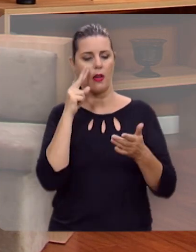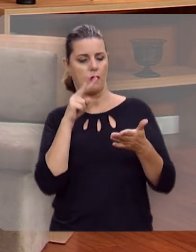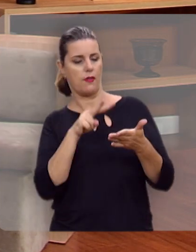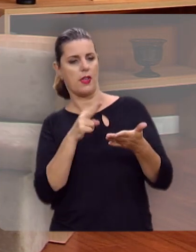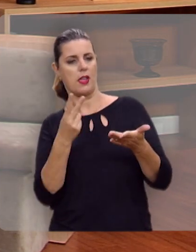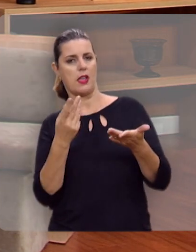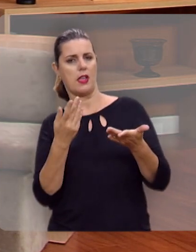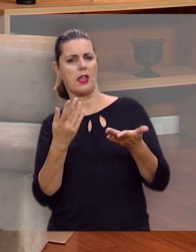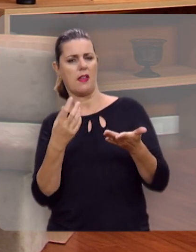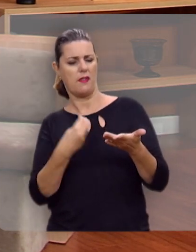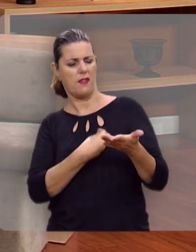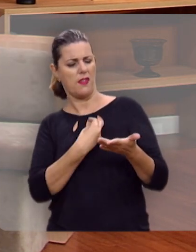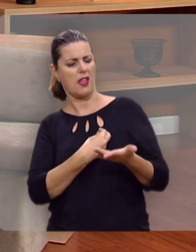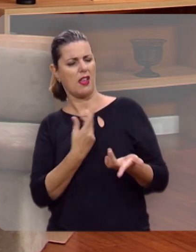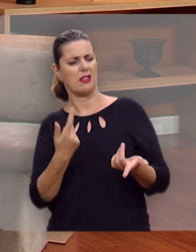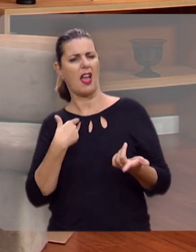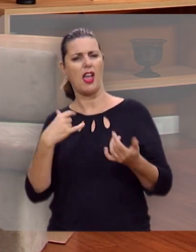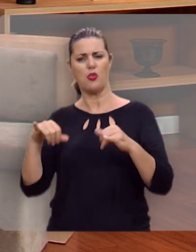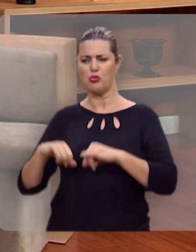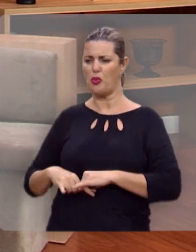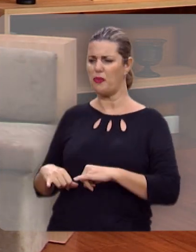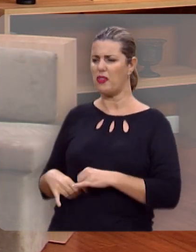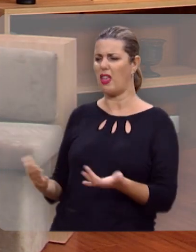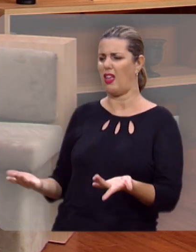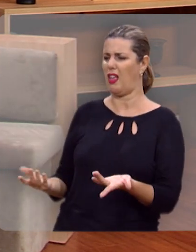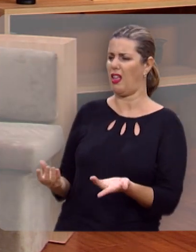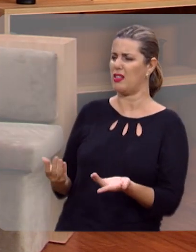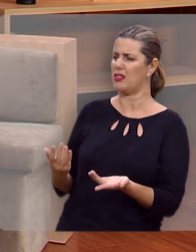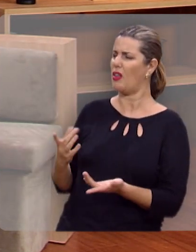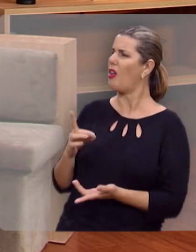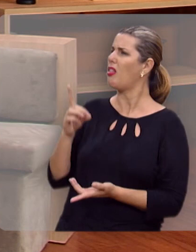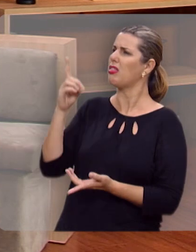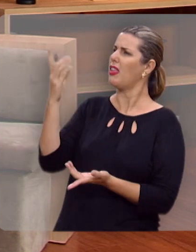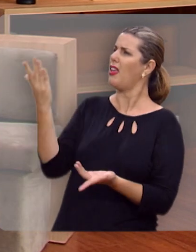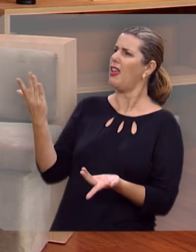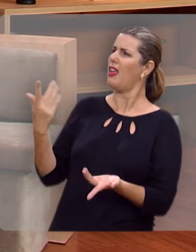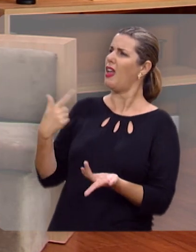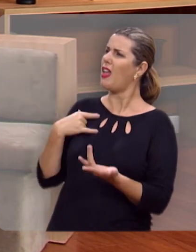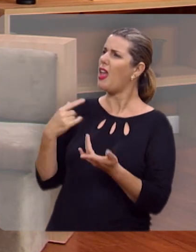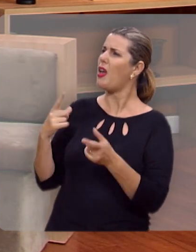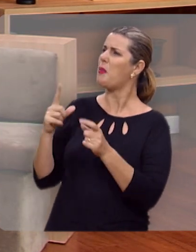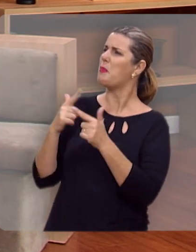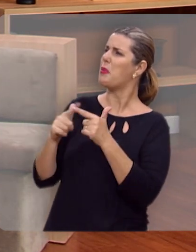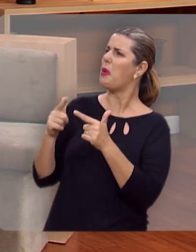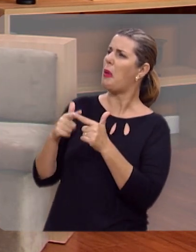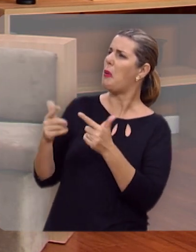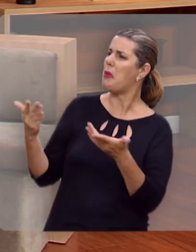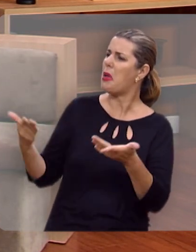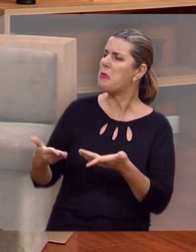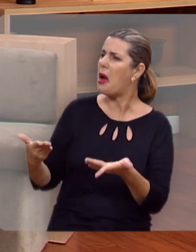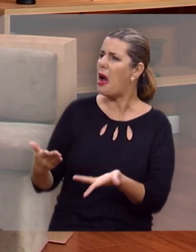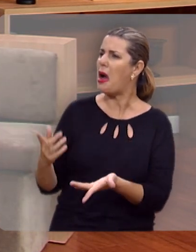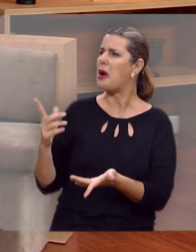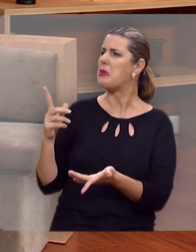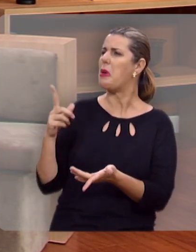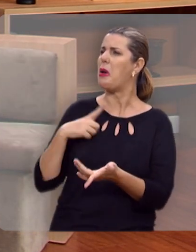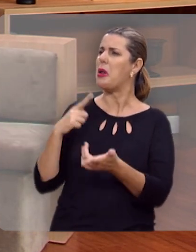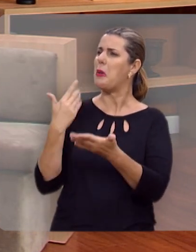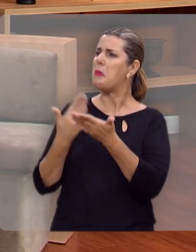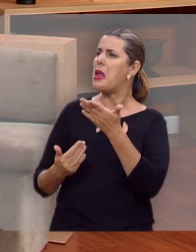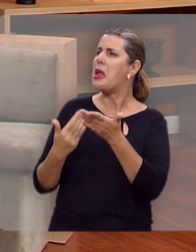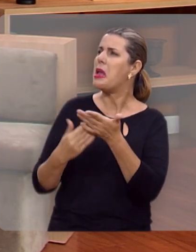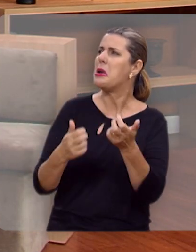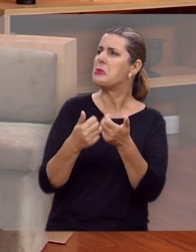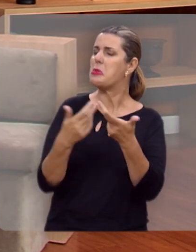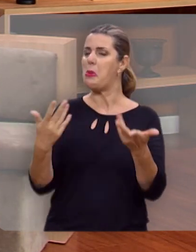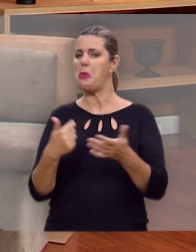você olha a circunstância da vida e diz: meu Deus, eu estou sofrendo. Meu Deus, eu estou passando por um momento amargo